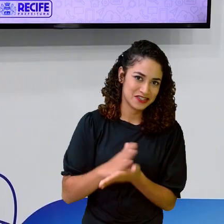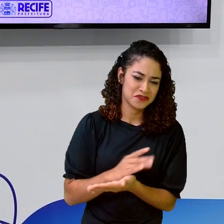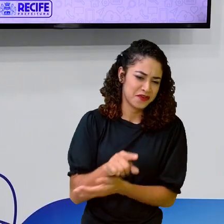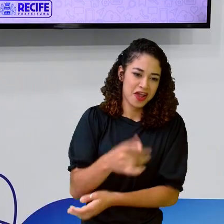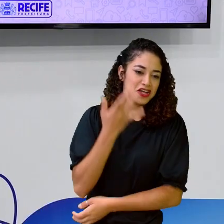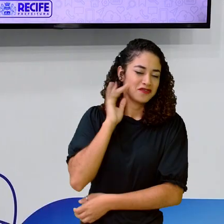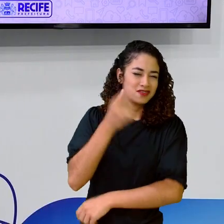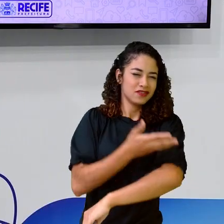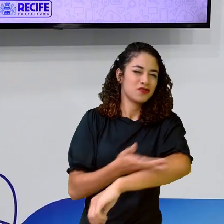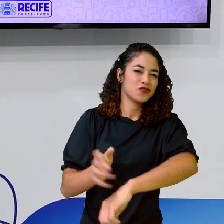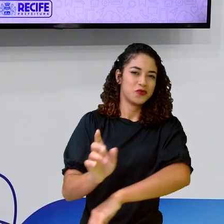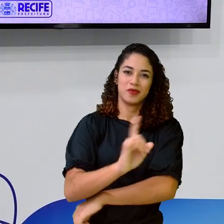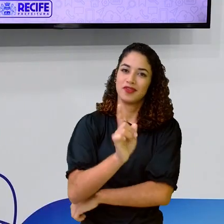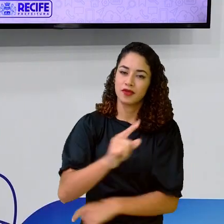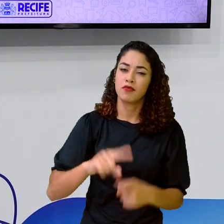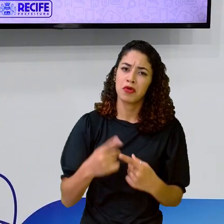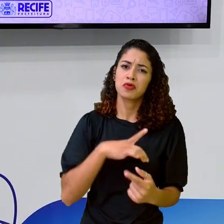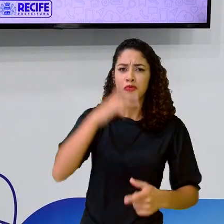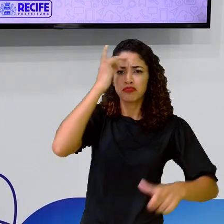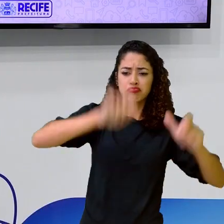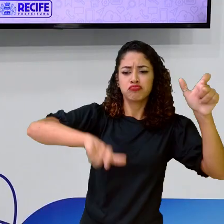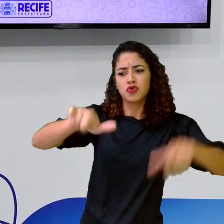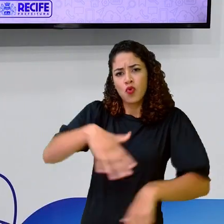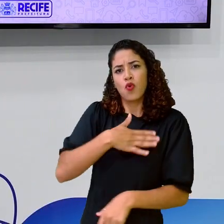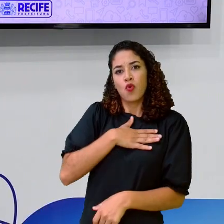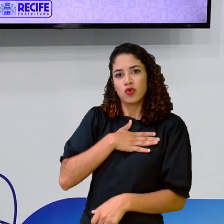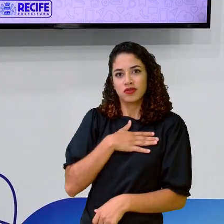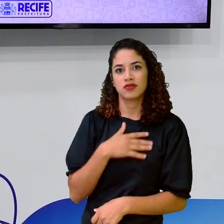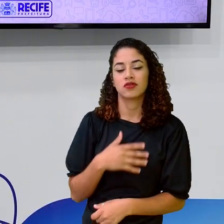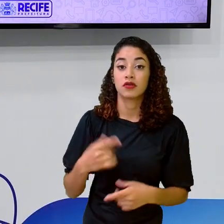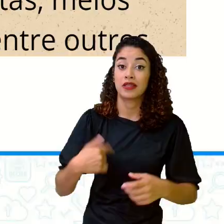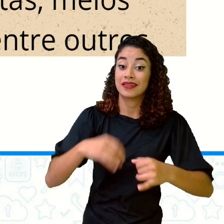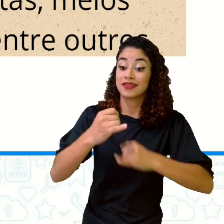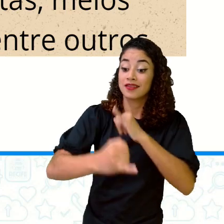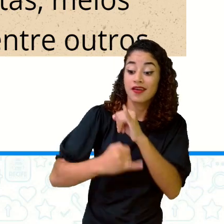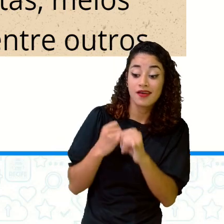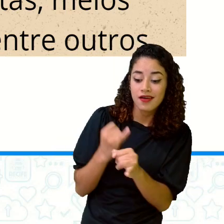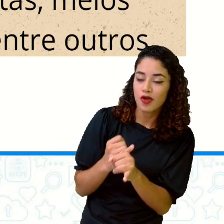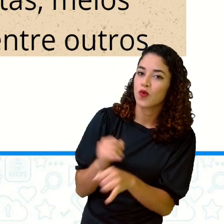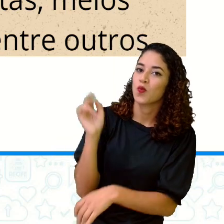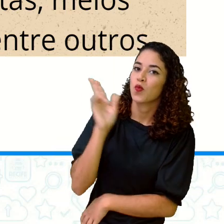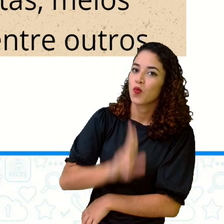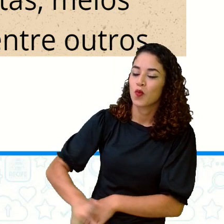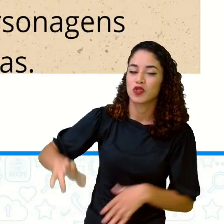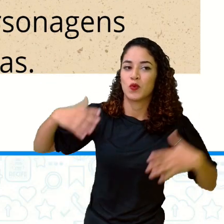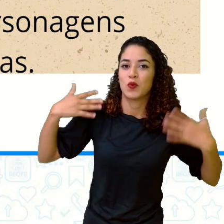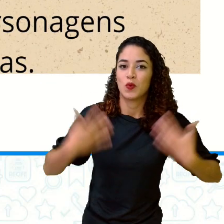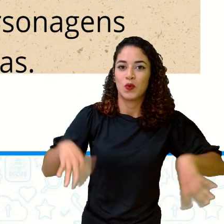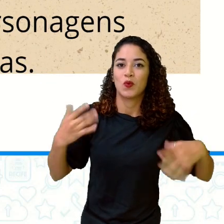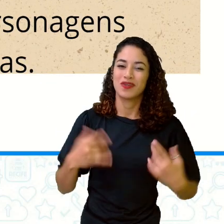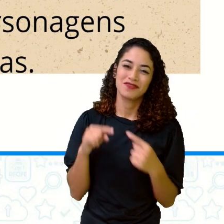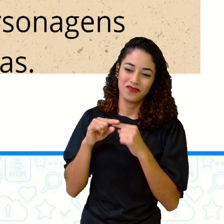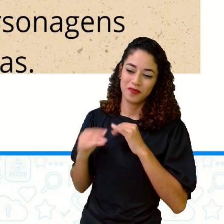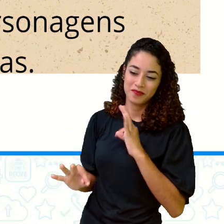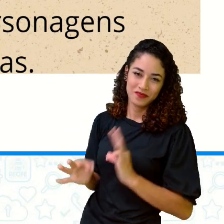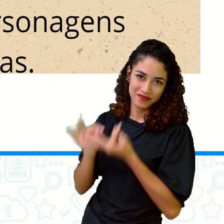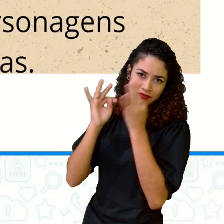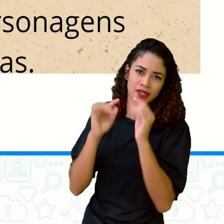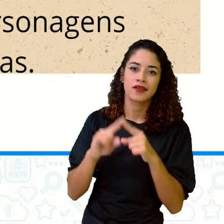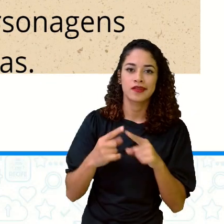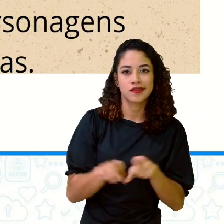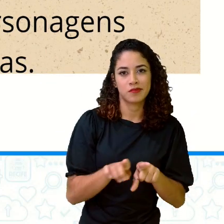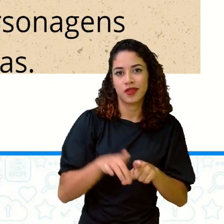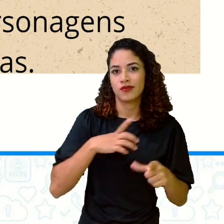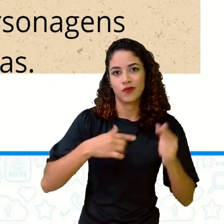ouvir, mas, ainda existem pessoas, que gostam de ouvir, o rádio, internet, que é muito usada, a questão da tecnologia, dentre outras formas,